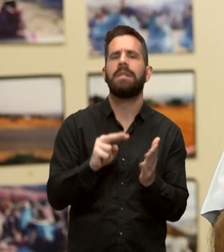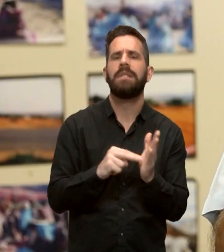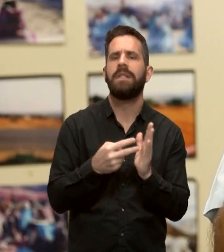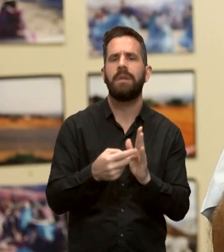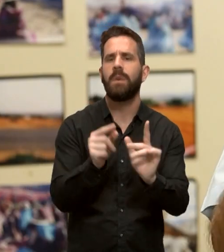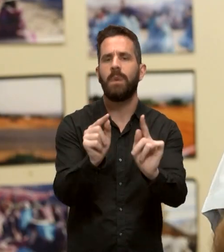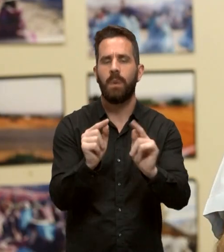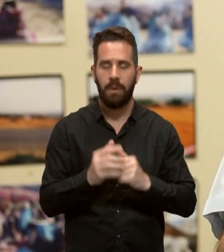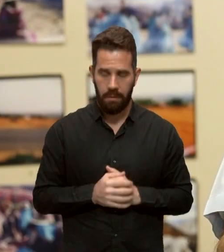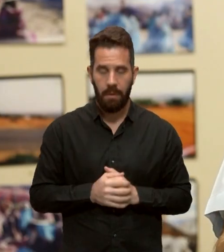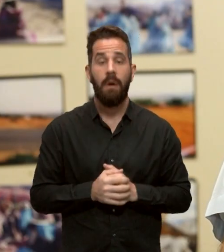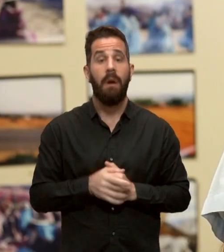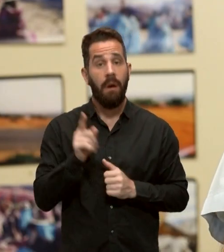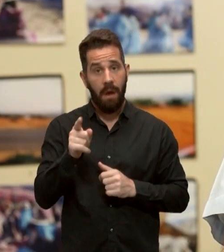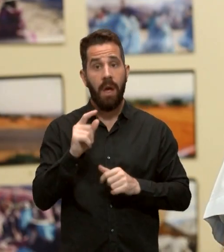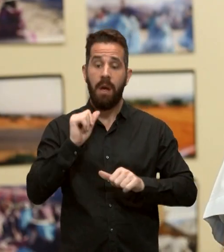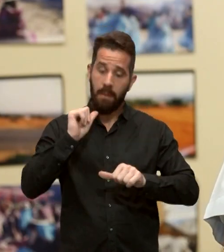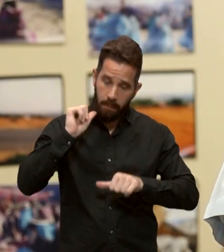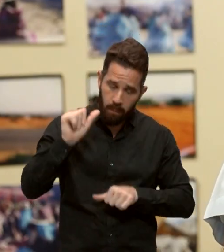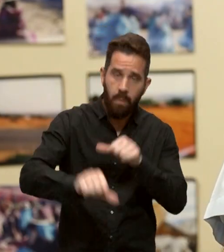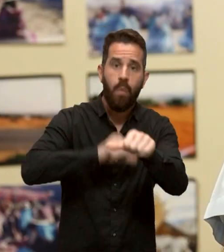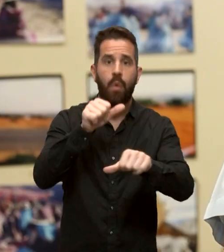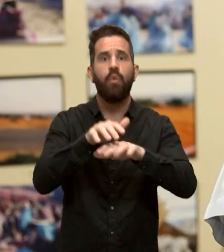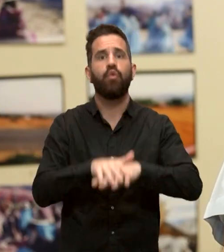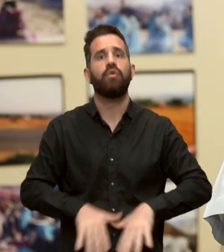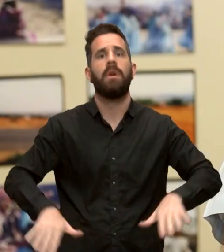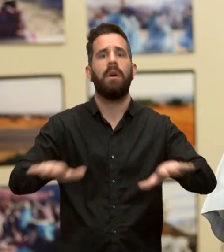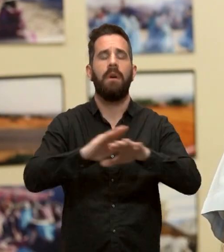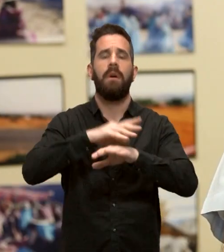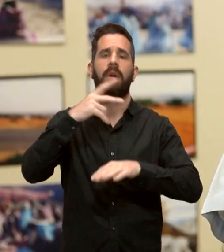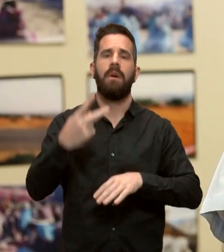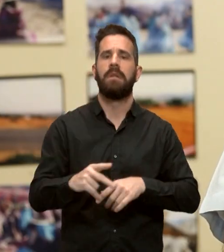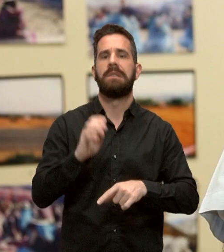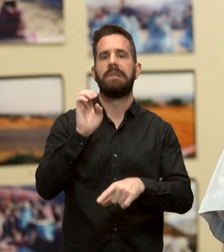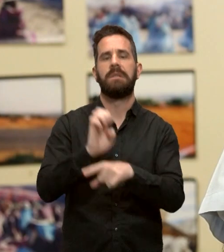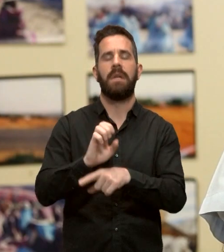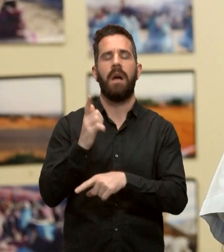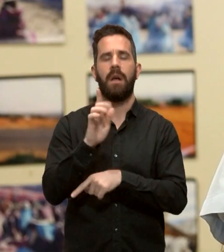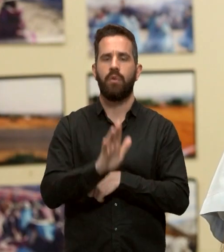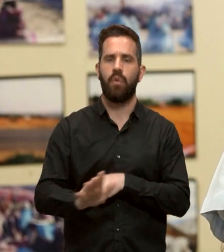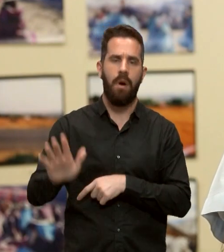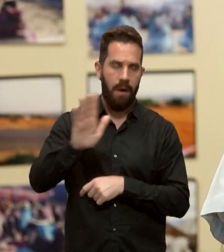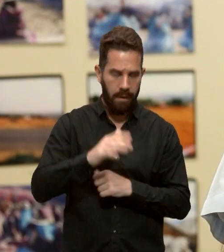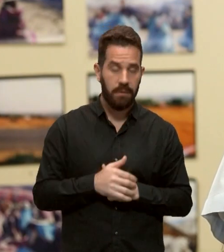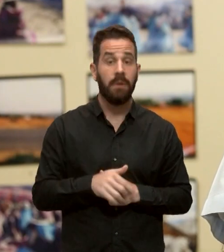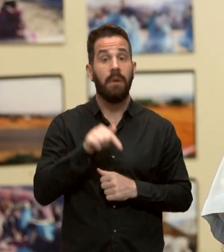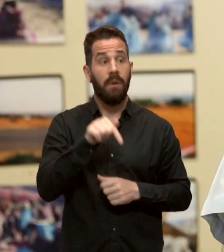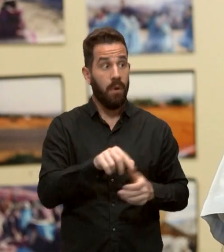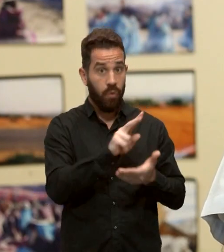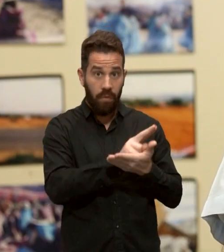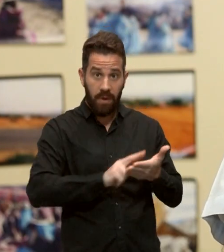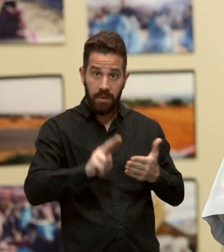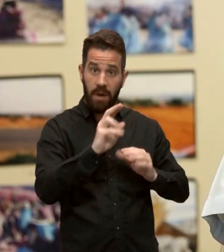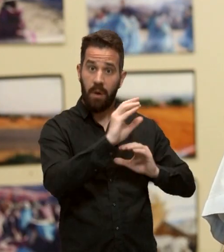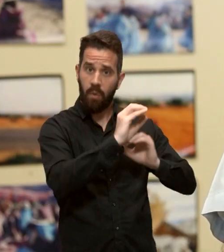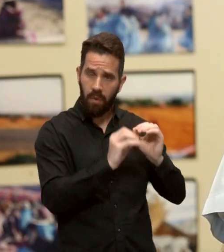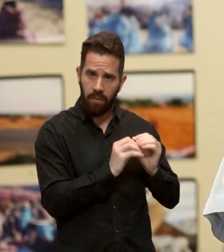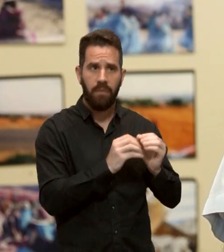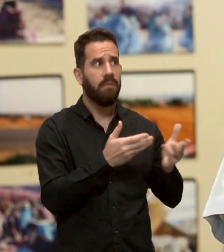vamos dizer assim, uma mudança significativa para Goiás. A universidade trouxe, vamos dizer, pesquisadores,